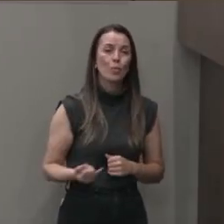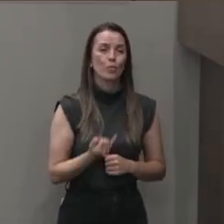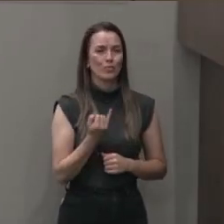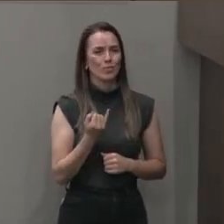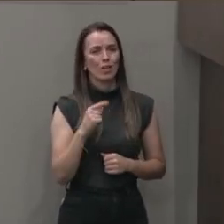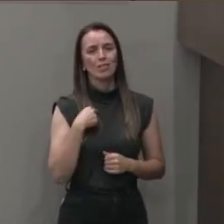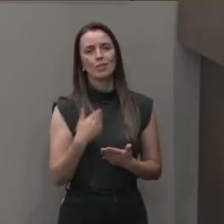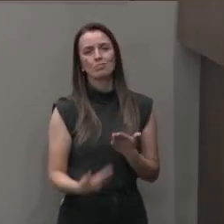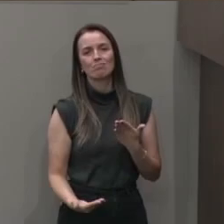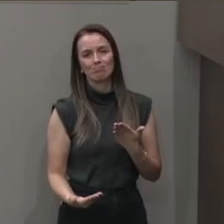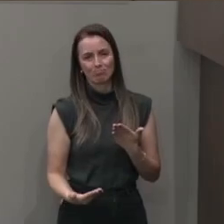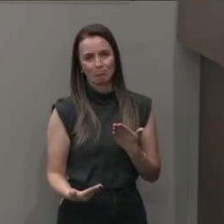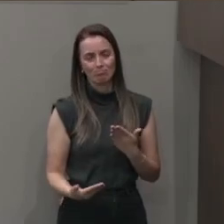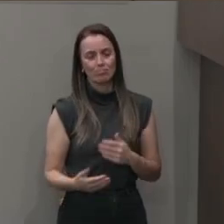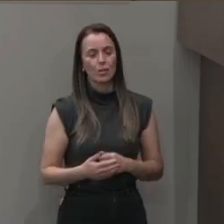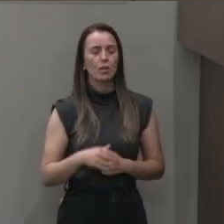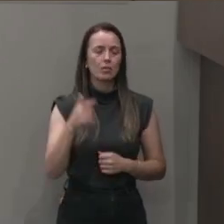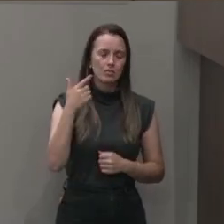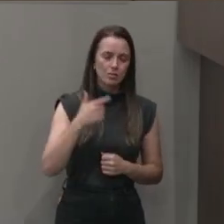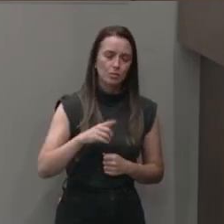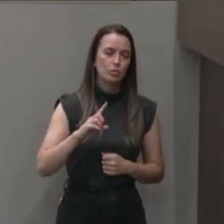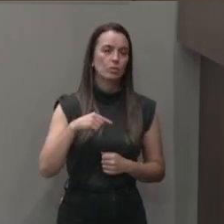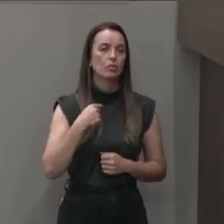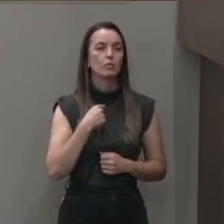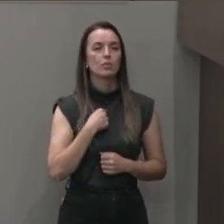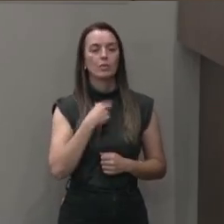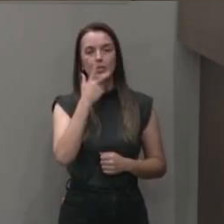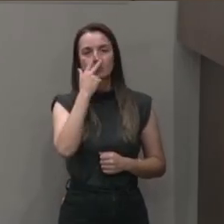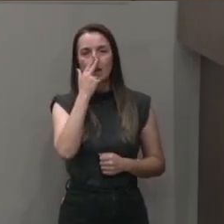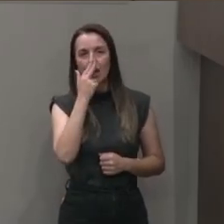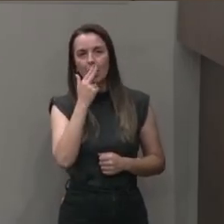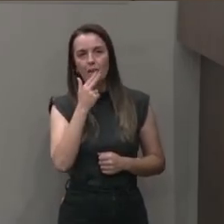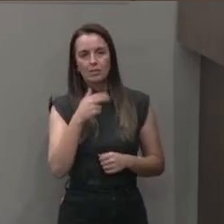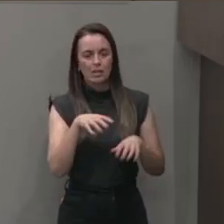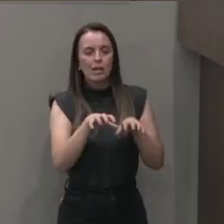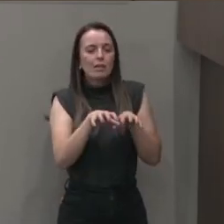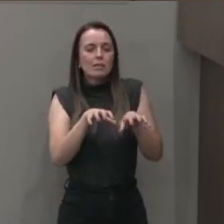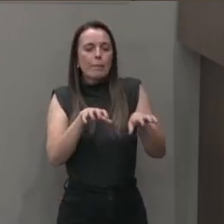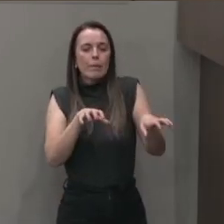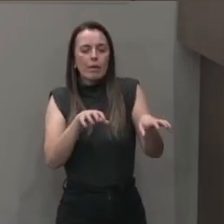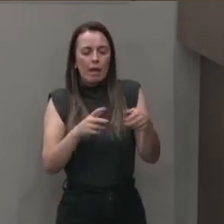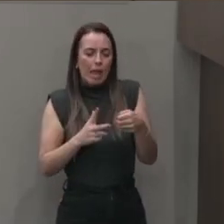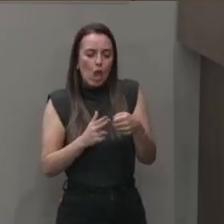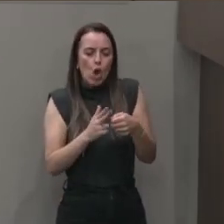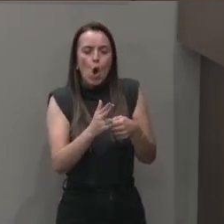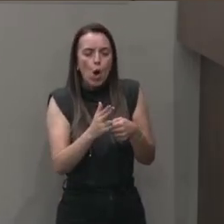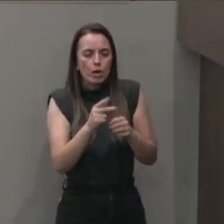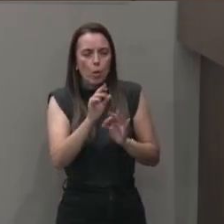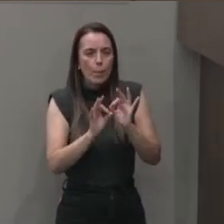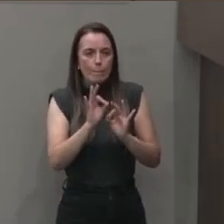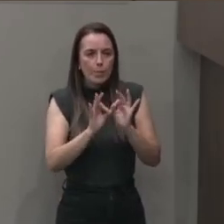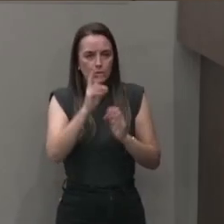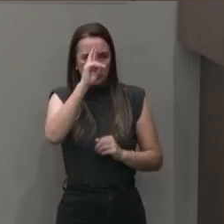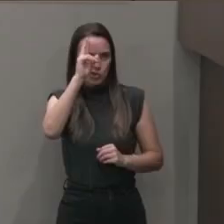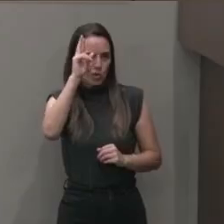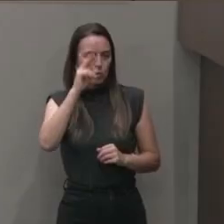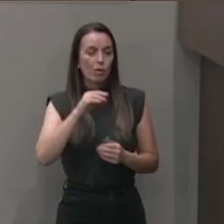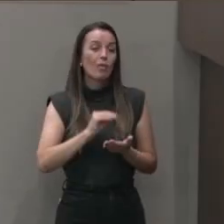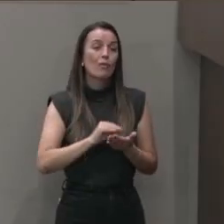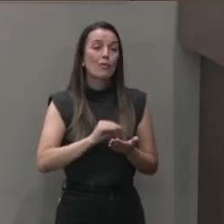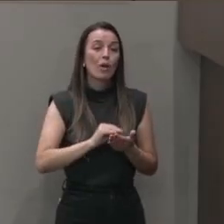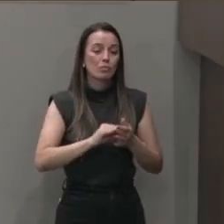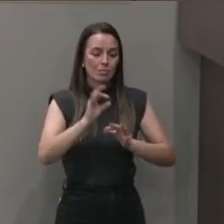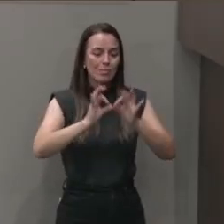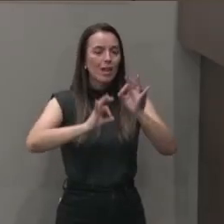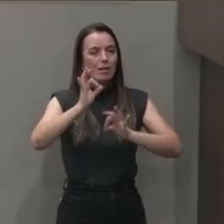perde, vereadores. E mais uma vez a gente recorta o plano diretor e contribui para a falta de planejamento. Tudo que nós enfrentamos de